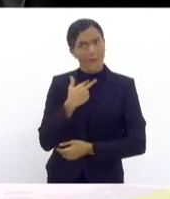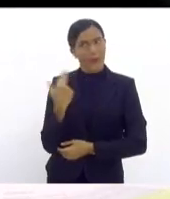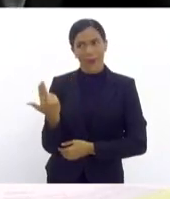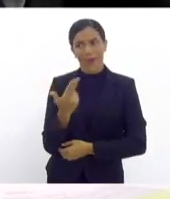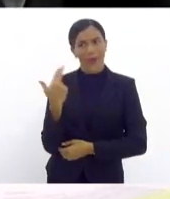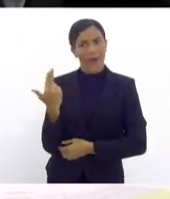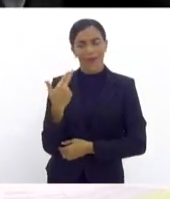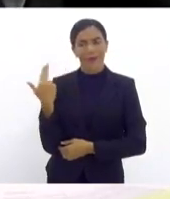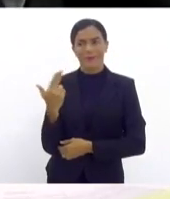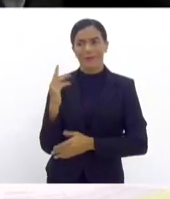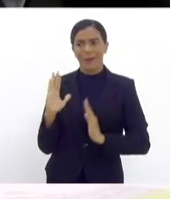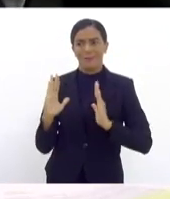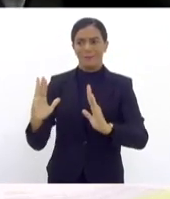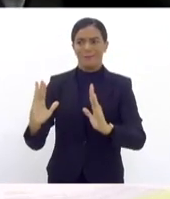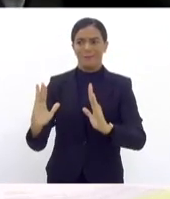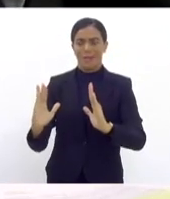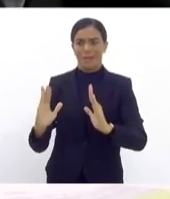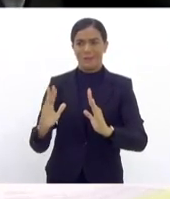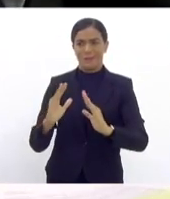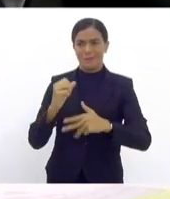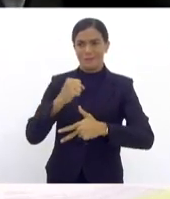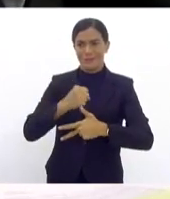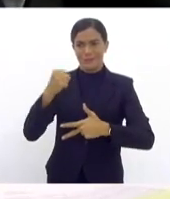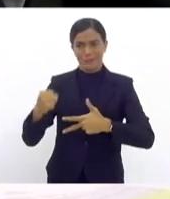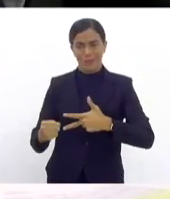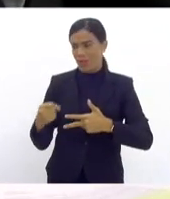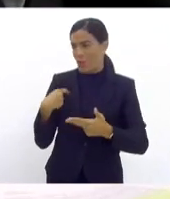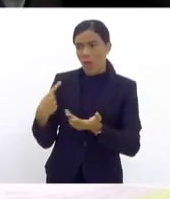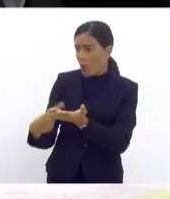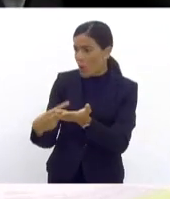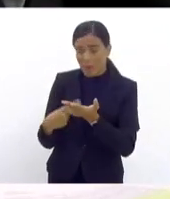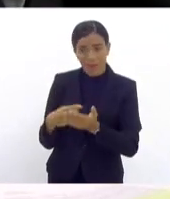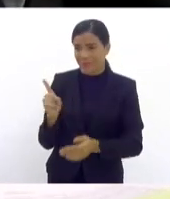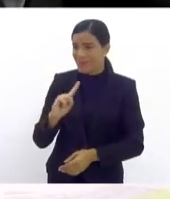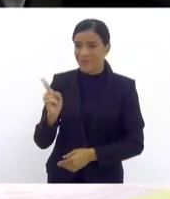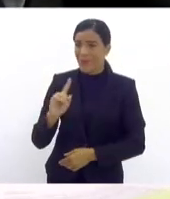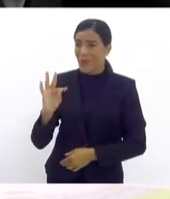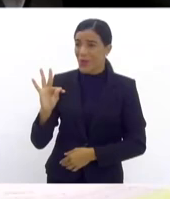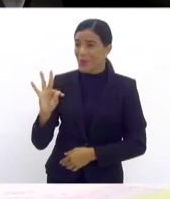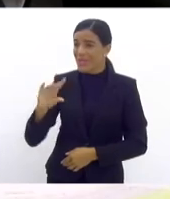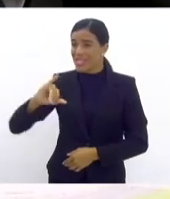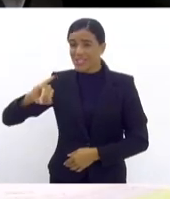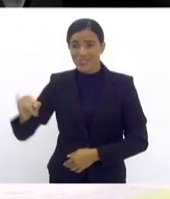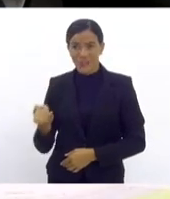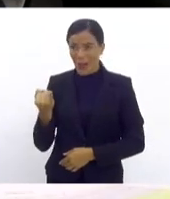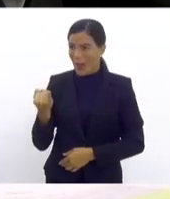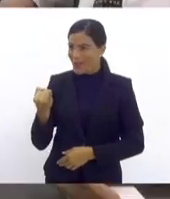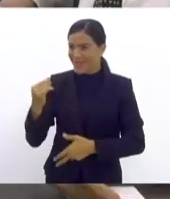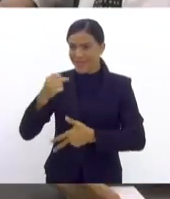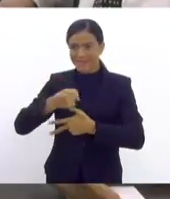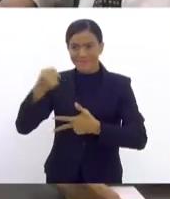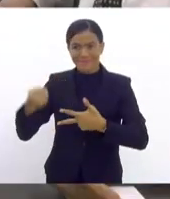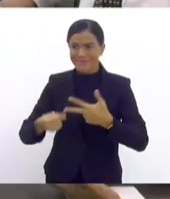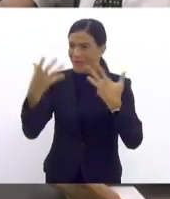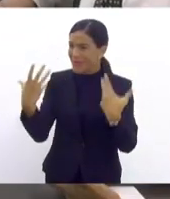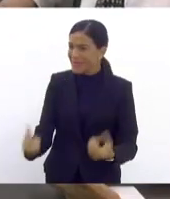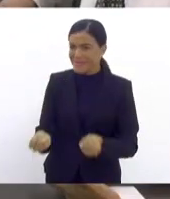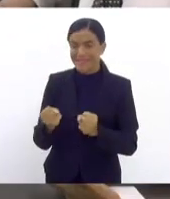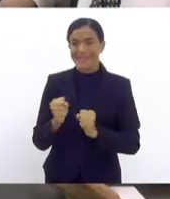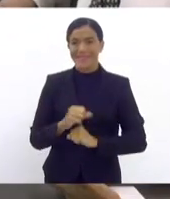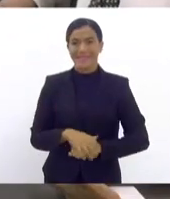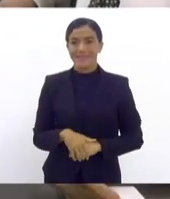prazo para o Executivo, não é isso? Não, não combinamos, não. O TJ não deixa. O TJ não deixa. Então, presidente Amorim,